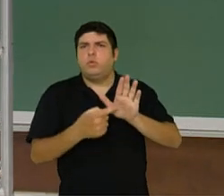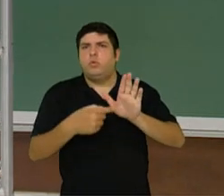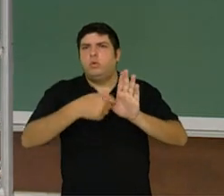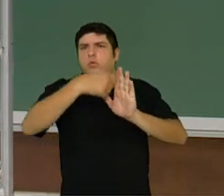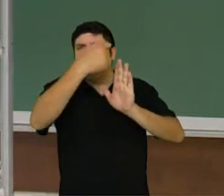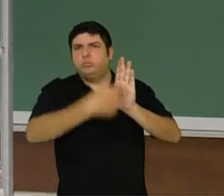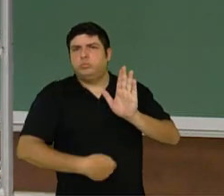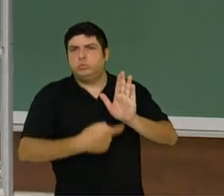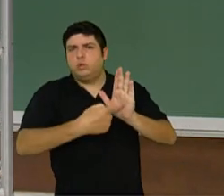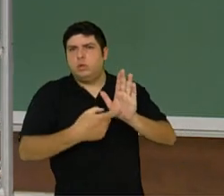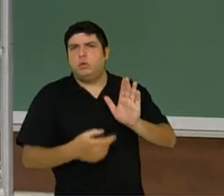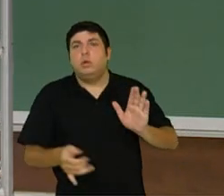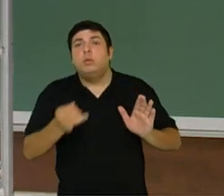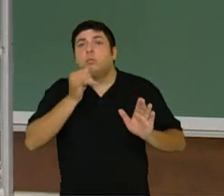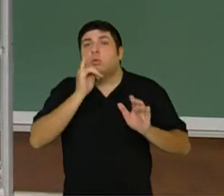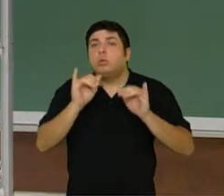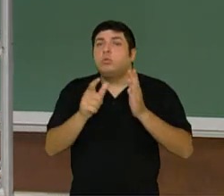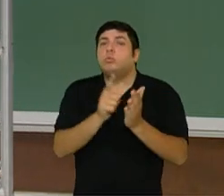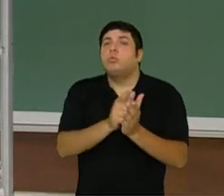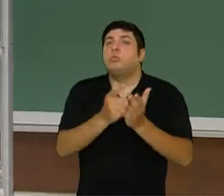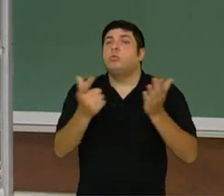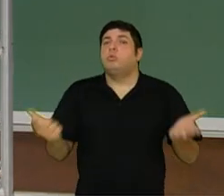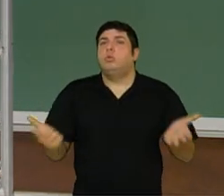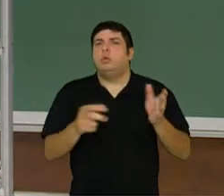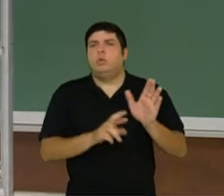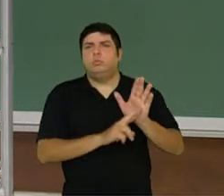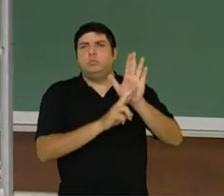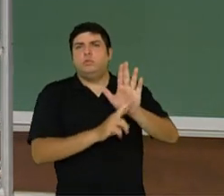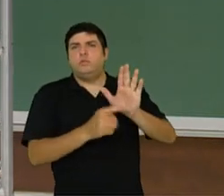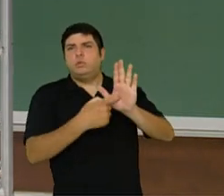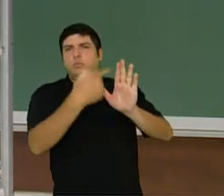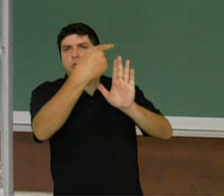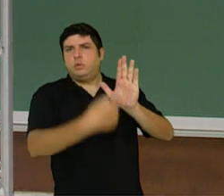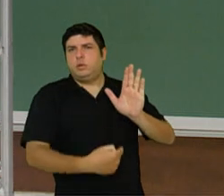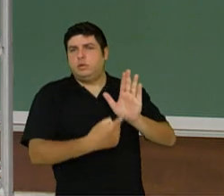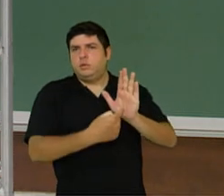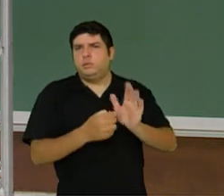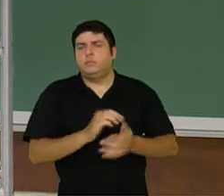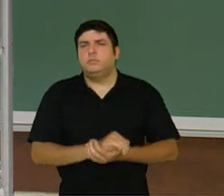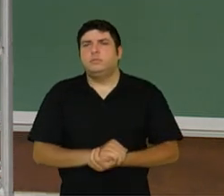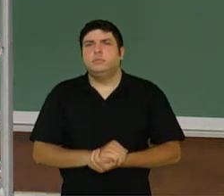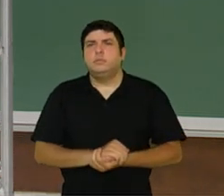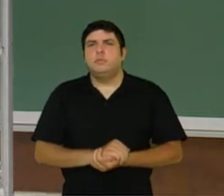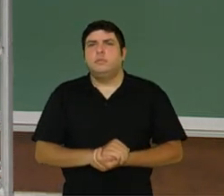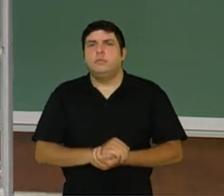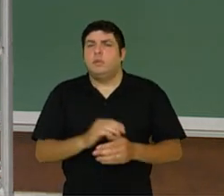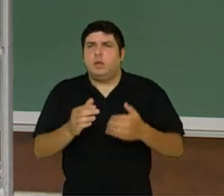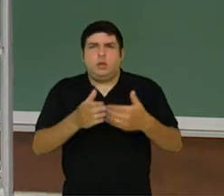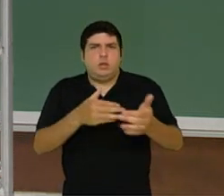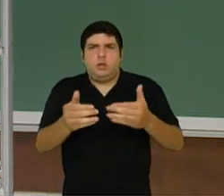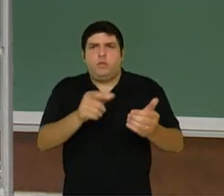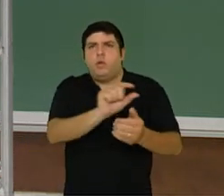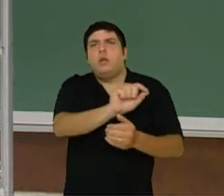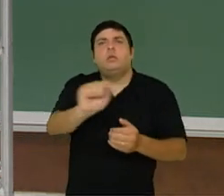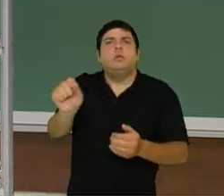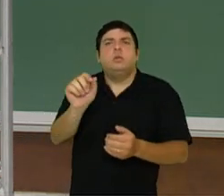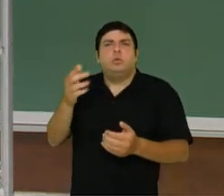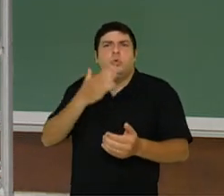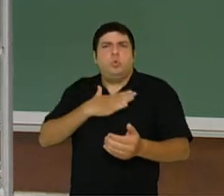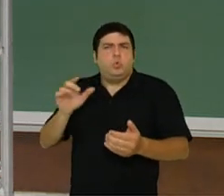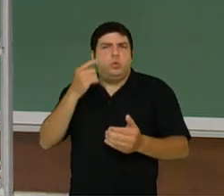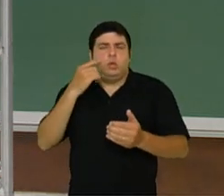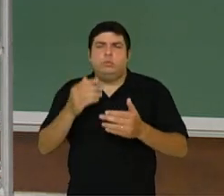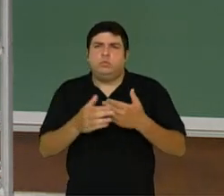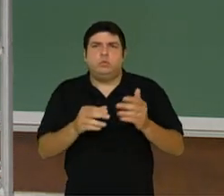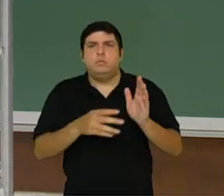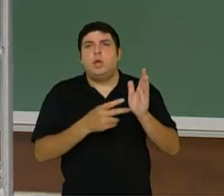foco. Então, notícia de jornal. O mais importante é a mensagem, tá? Doa quem doer, era mais ou menos para ser assim, né? Os